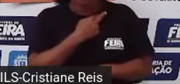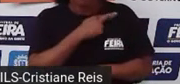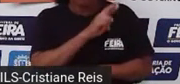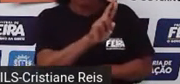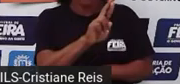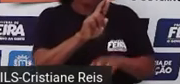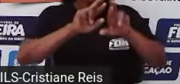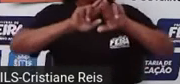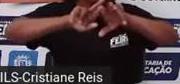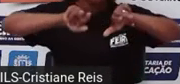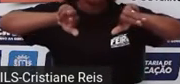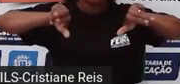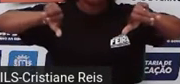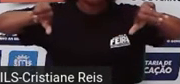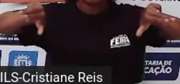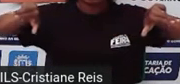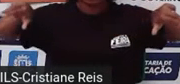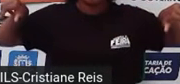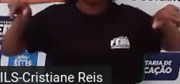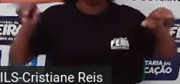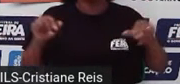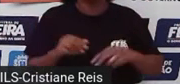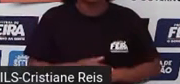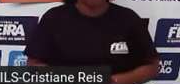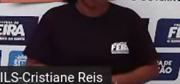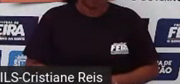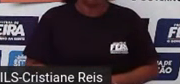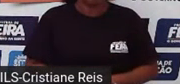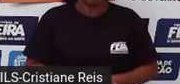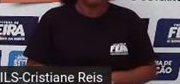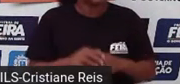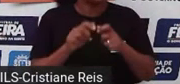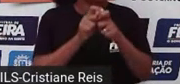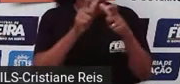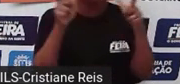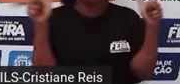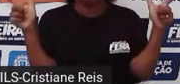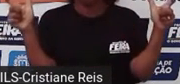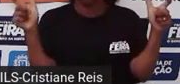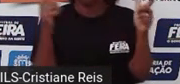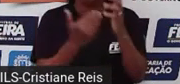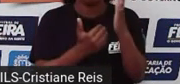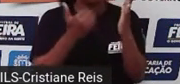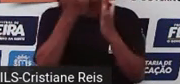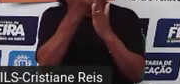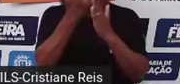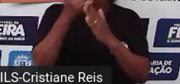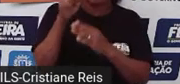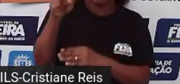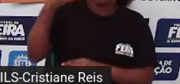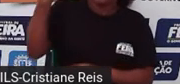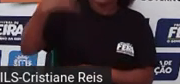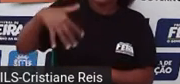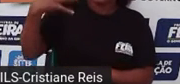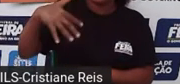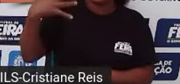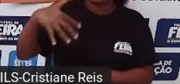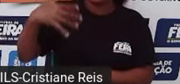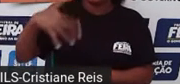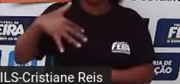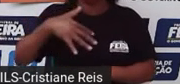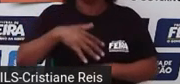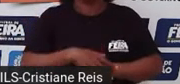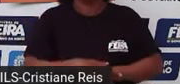toda a gente está falando de dimensões simbólicas e assim exagerando um bocado e dimensões estratosféricos né